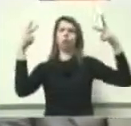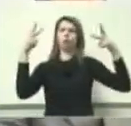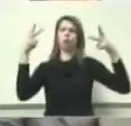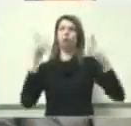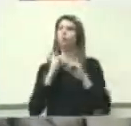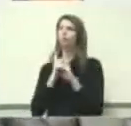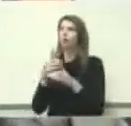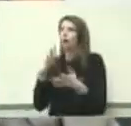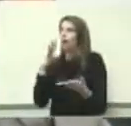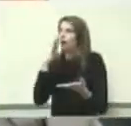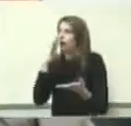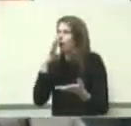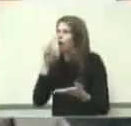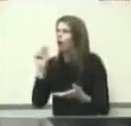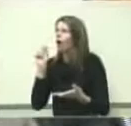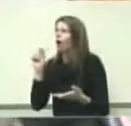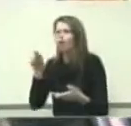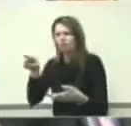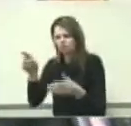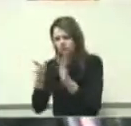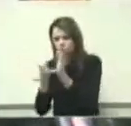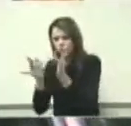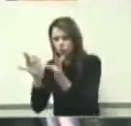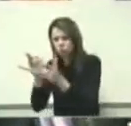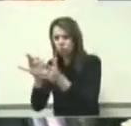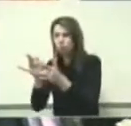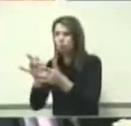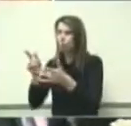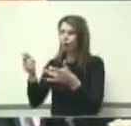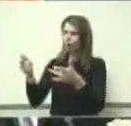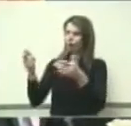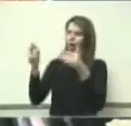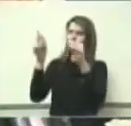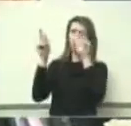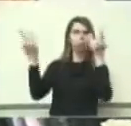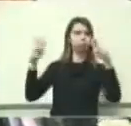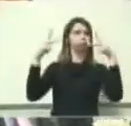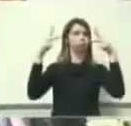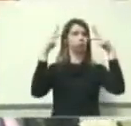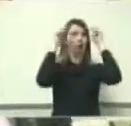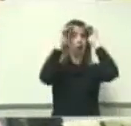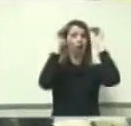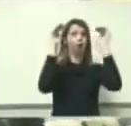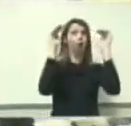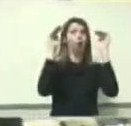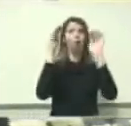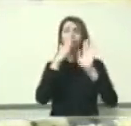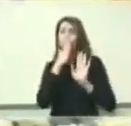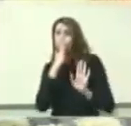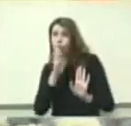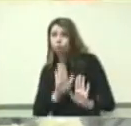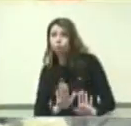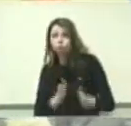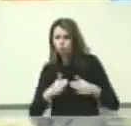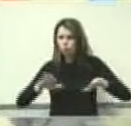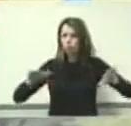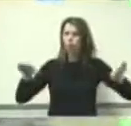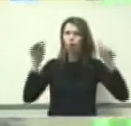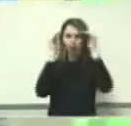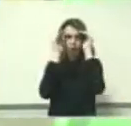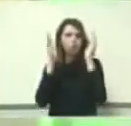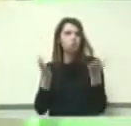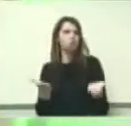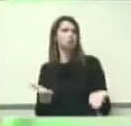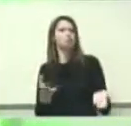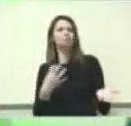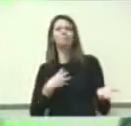que até os ventos e os mares e obedecem Aleluia ele sentiram de perto a